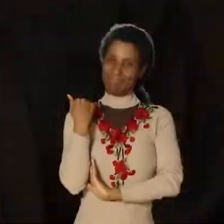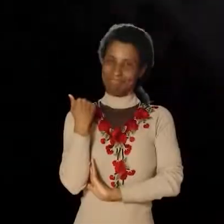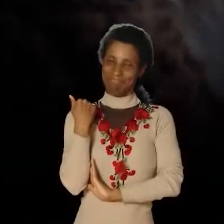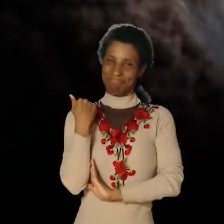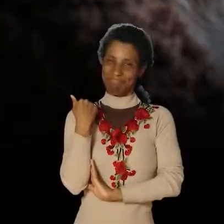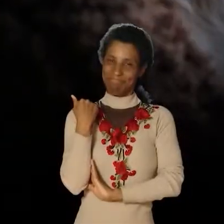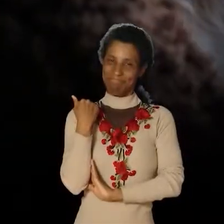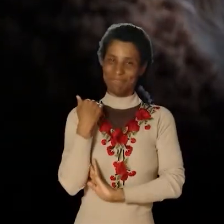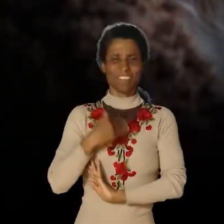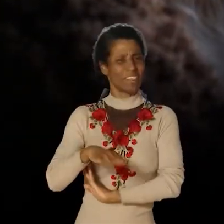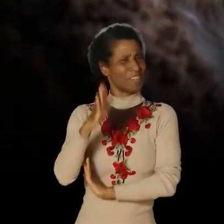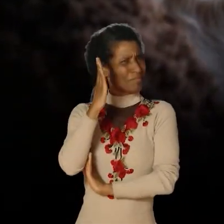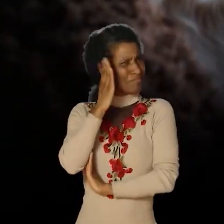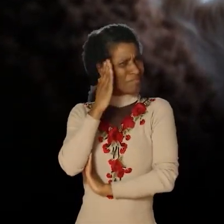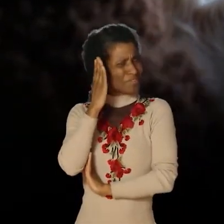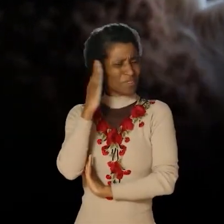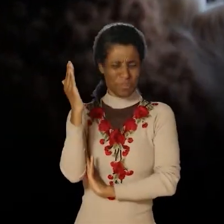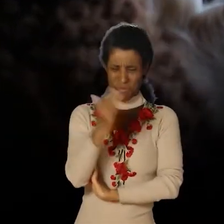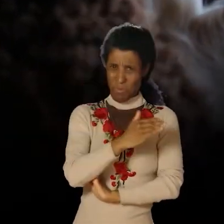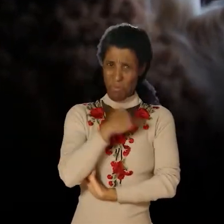morreu. Eu sei que não vou